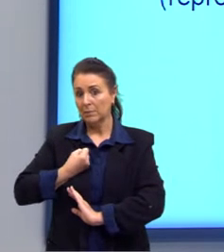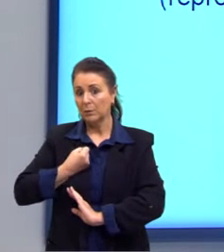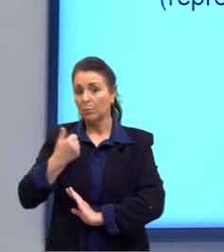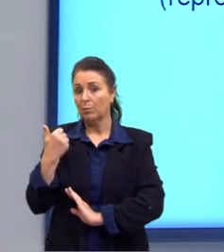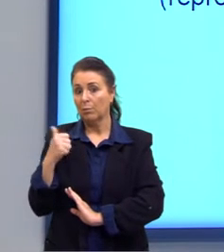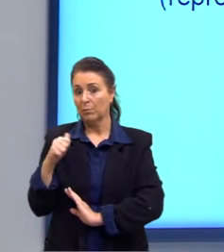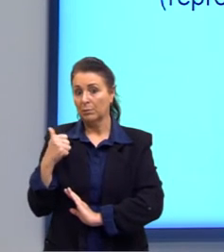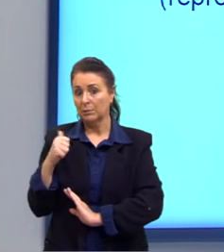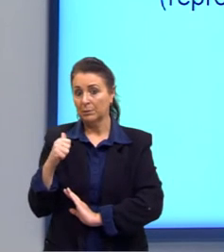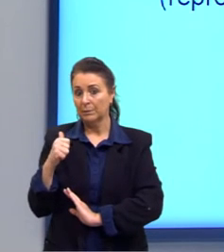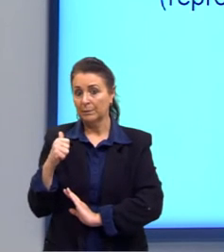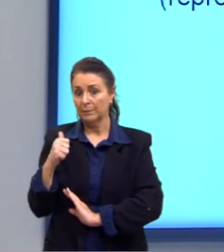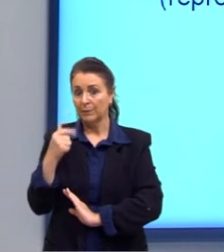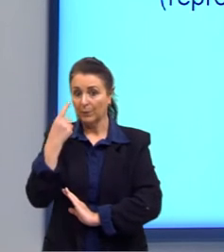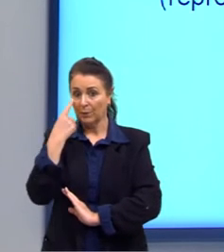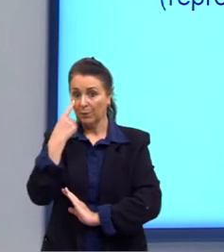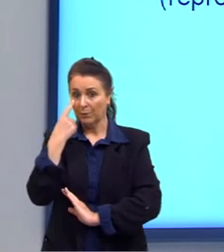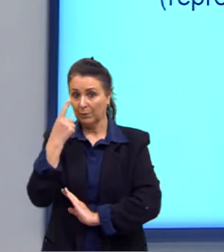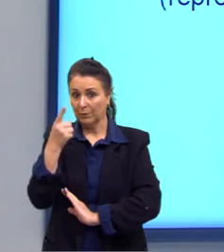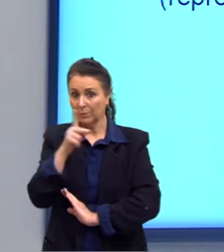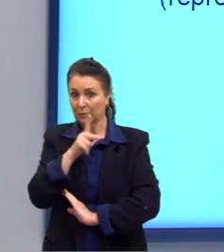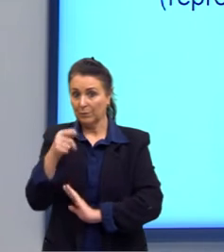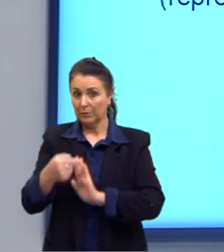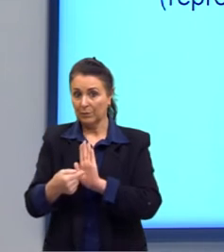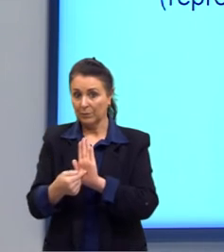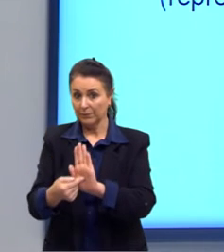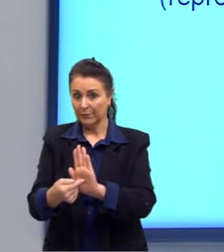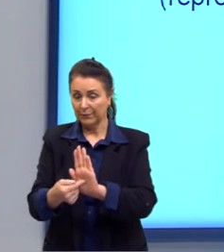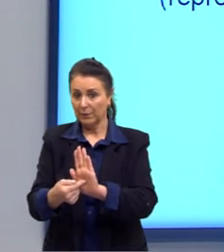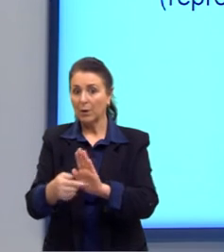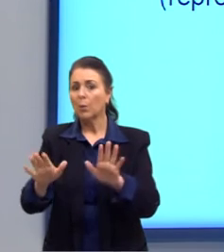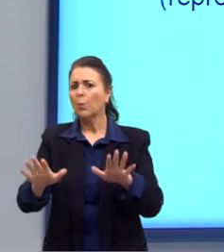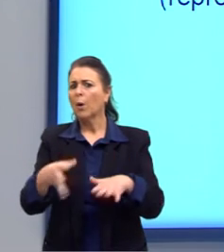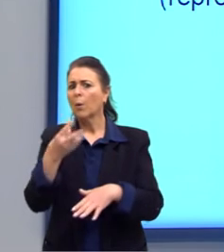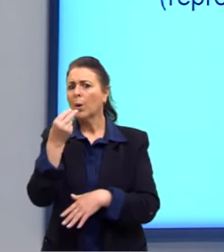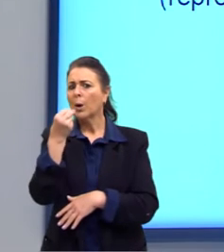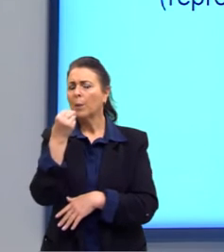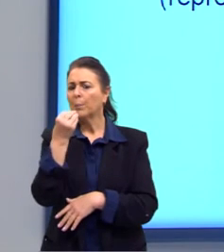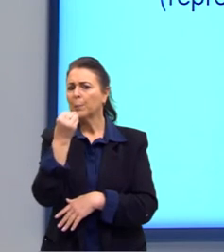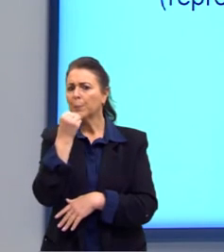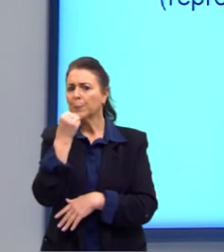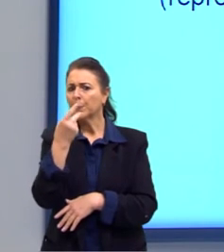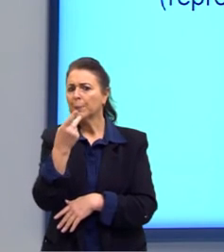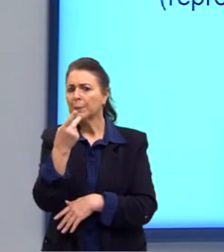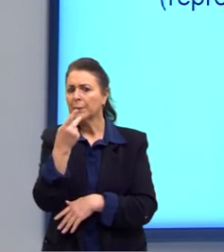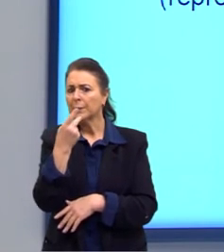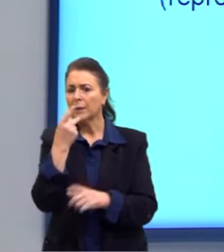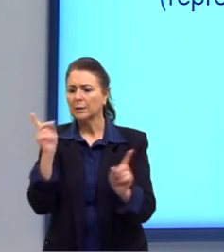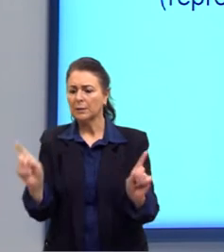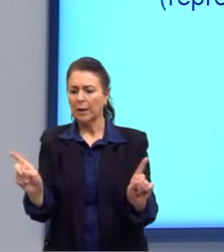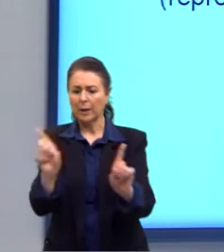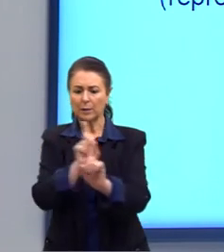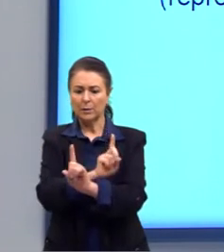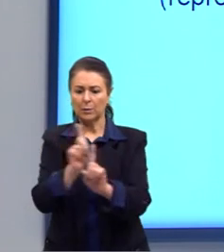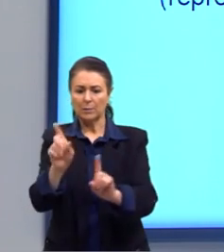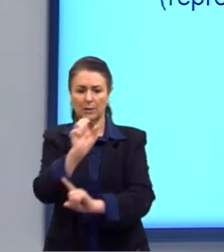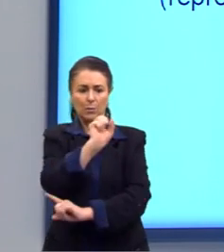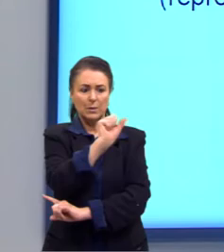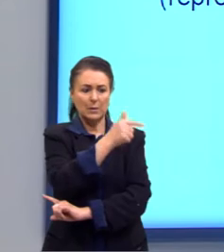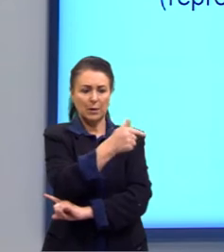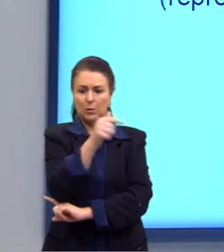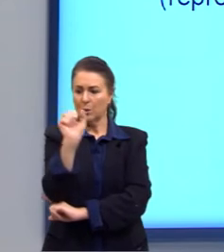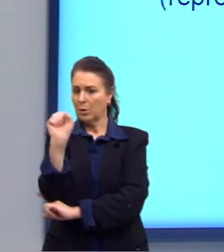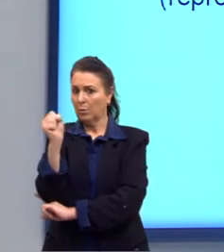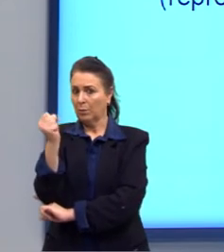11 Olha lá então quer saber a probabilidade desse cruzamento aqui ó entre os sete oito